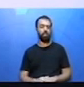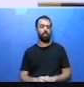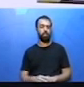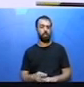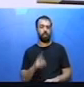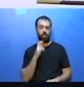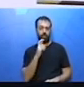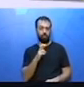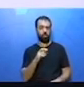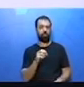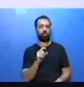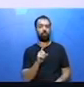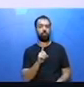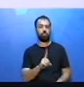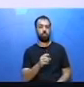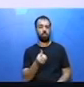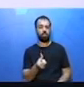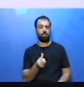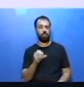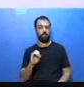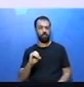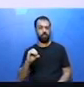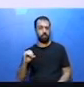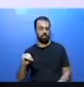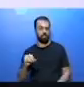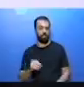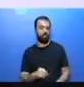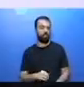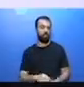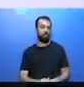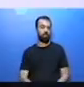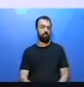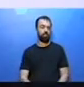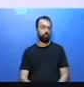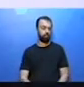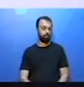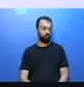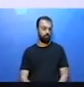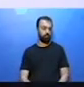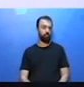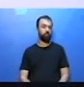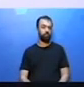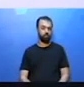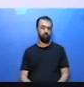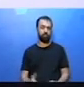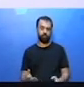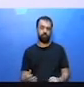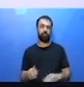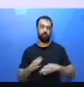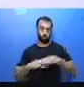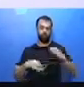80, 1.600 telhas. É uma aplicação prática, né?